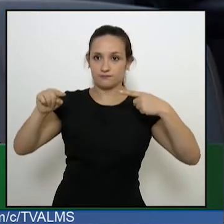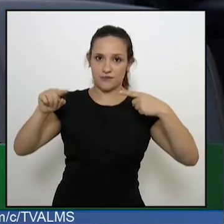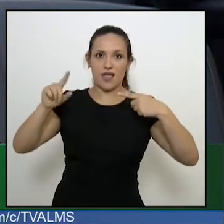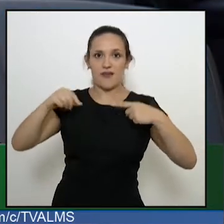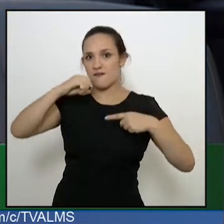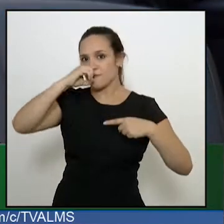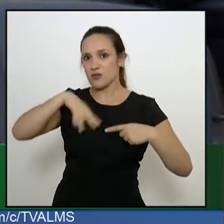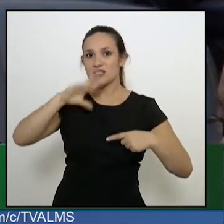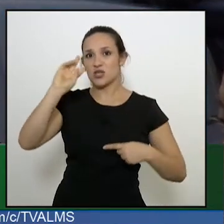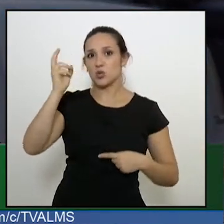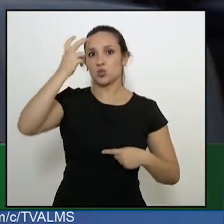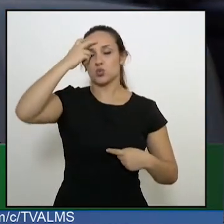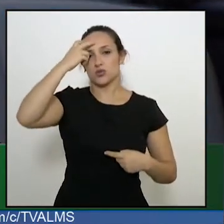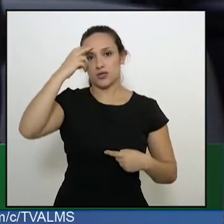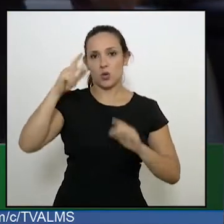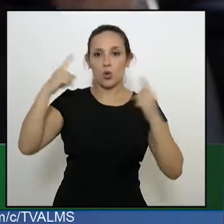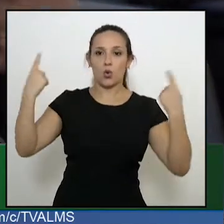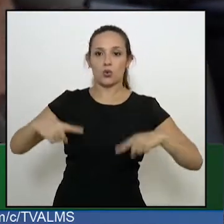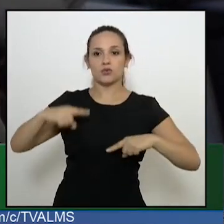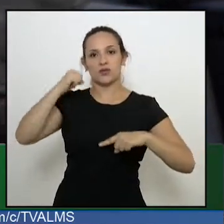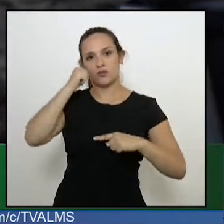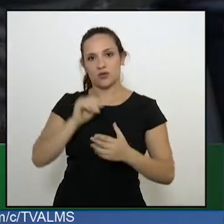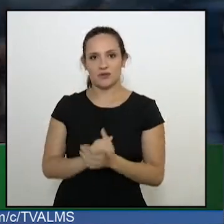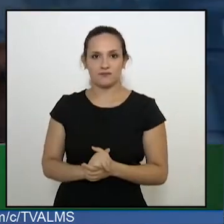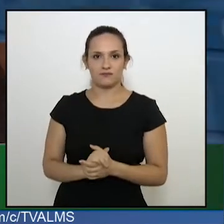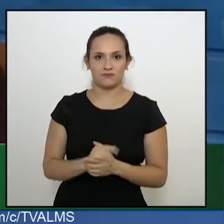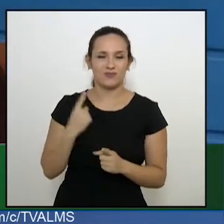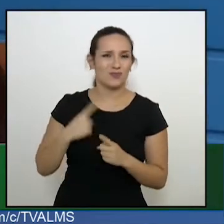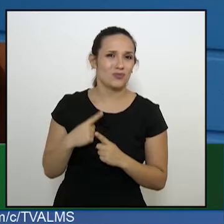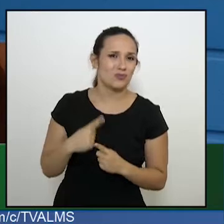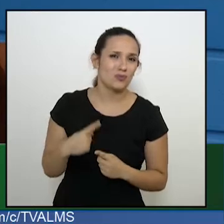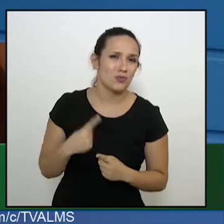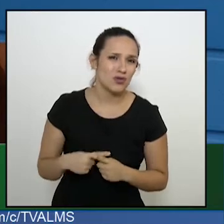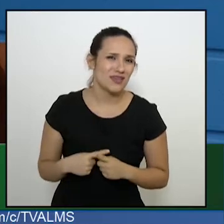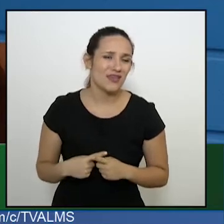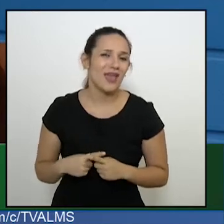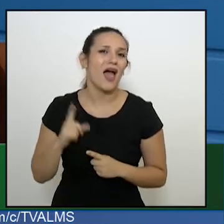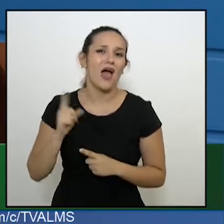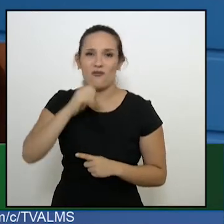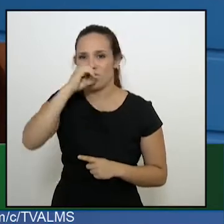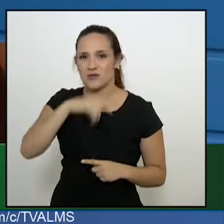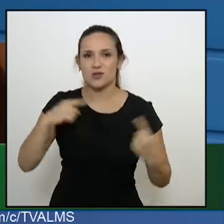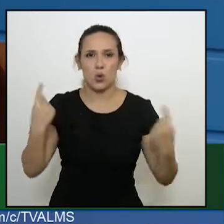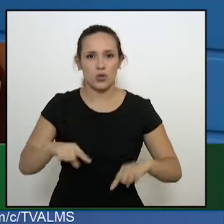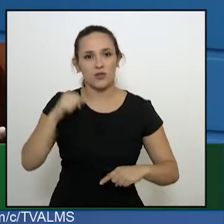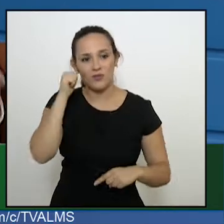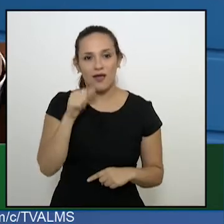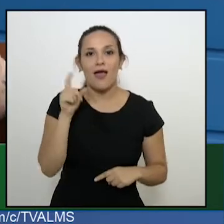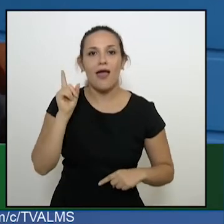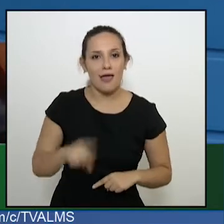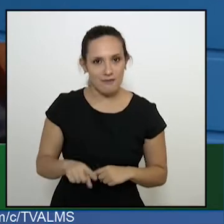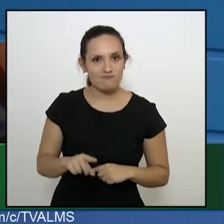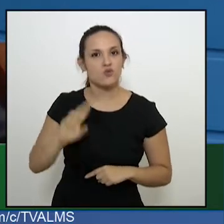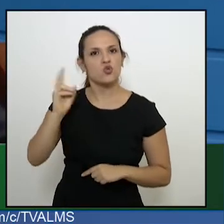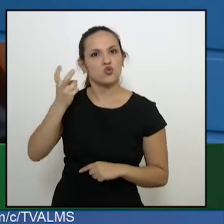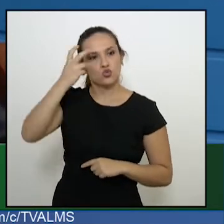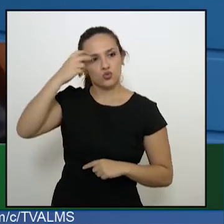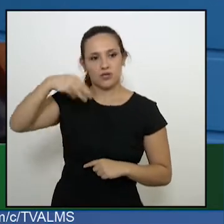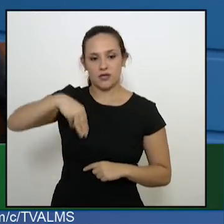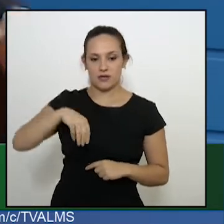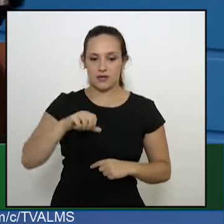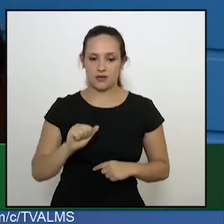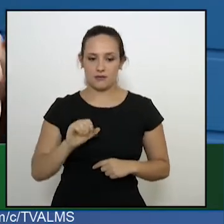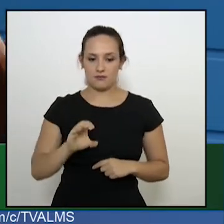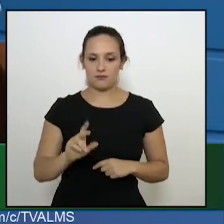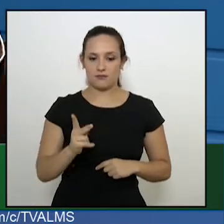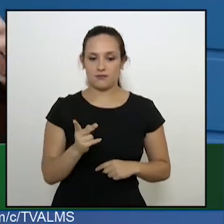violência cultural. Por quê? Porque ela tem como raiz, como causa, a cultura machista,